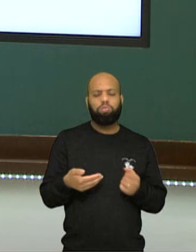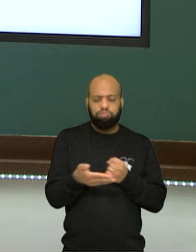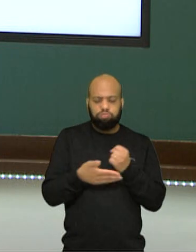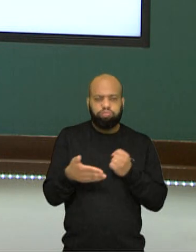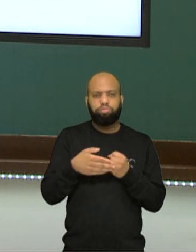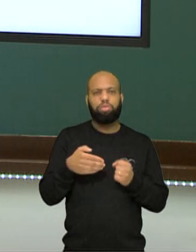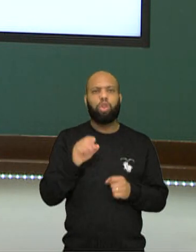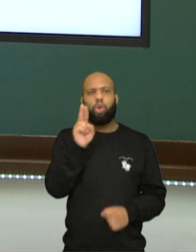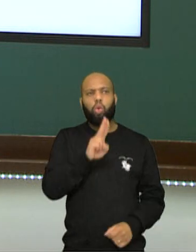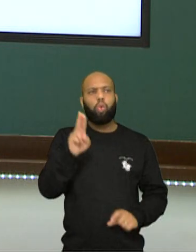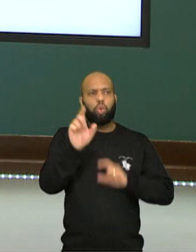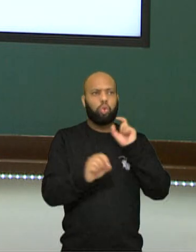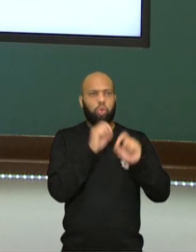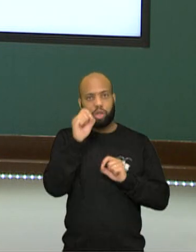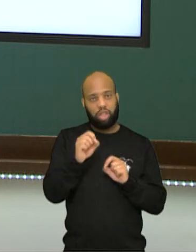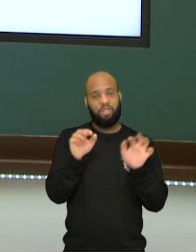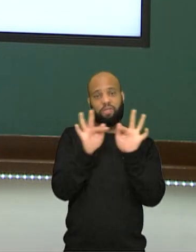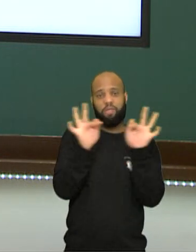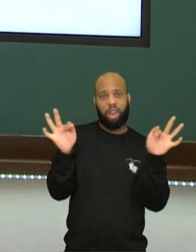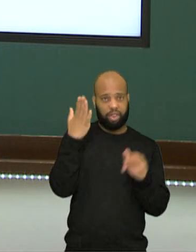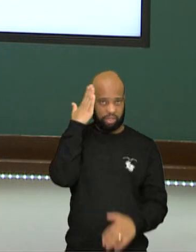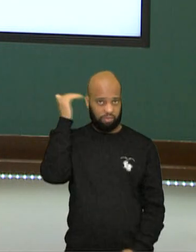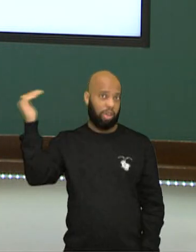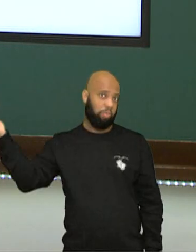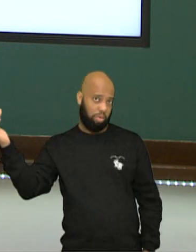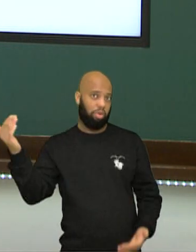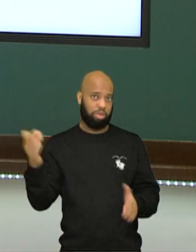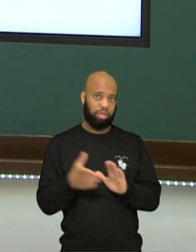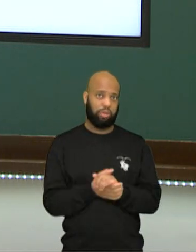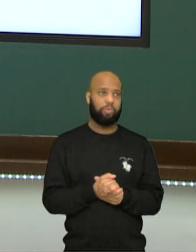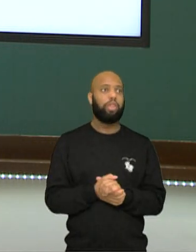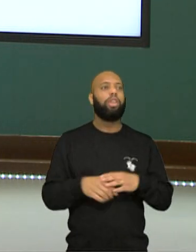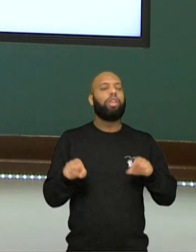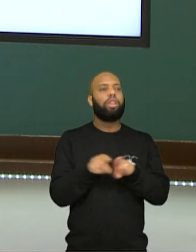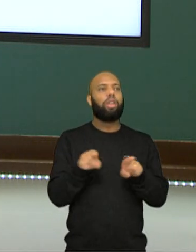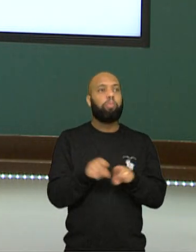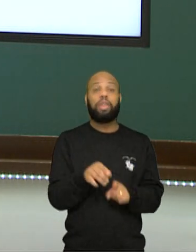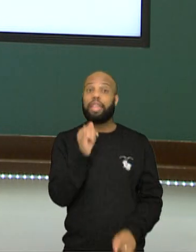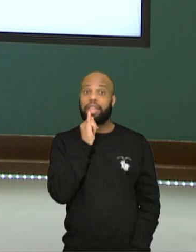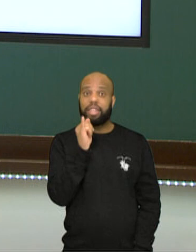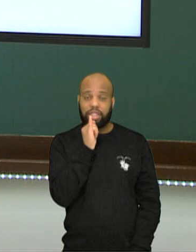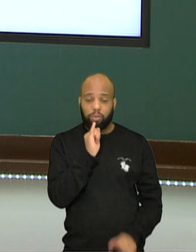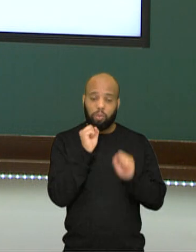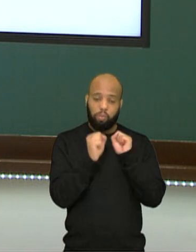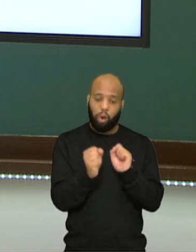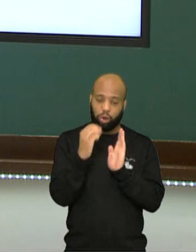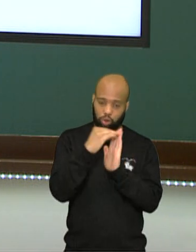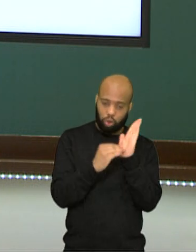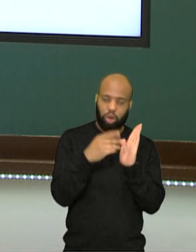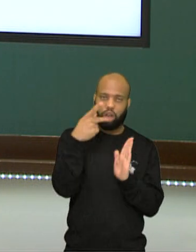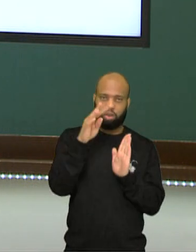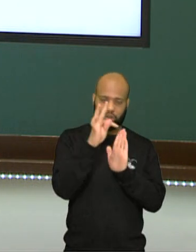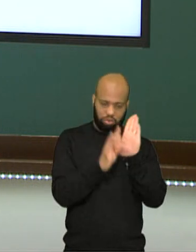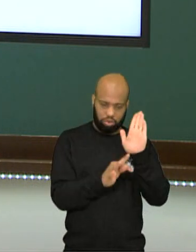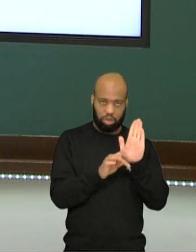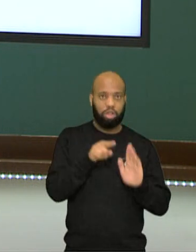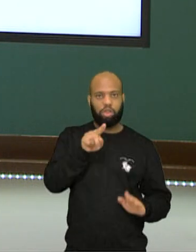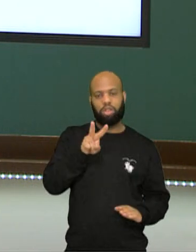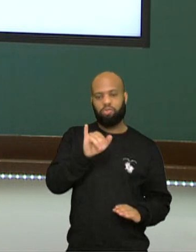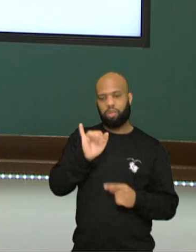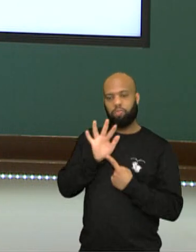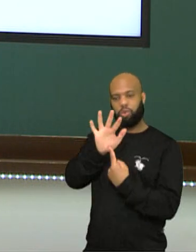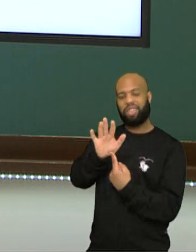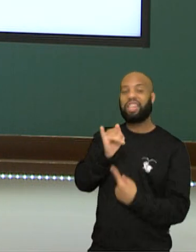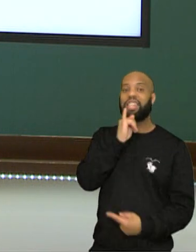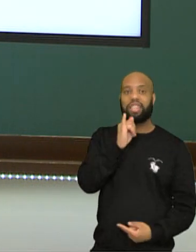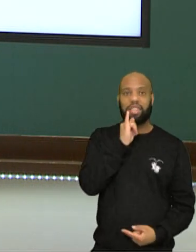utiliza clichês ou ditados populares, de exemplificação, onde é apresentado um exemplo de uma